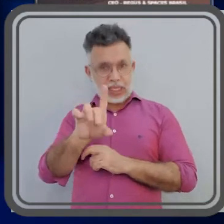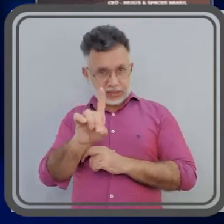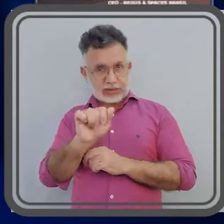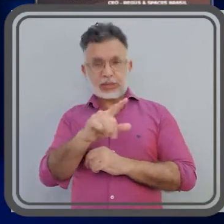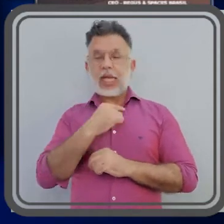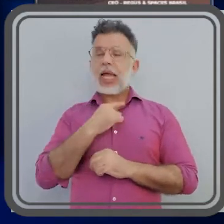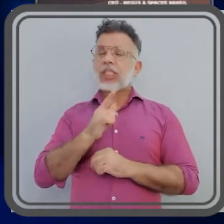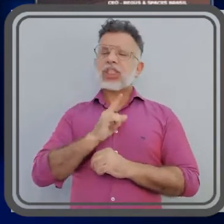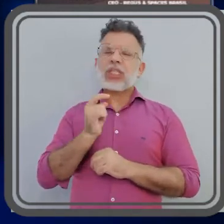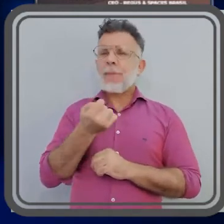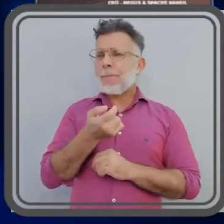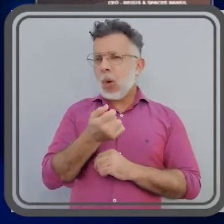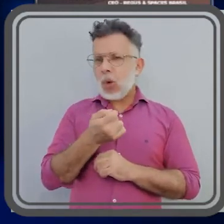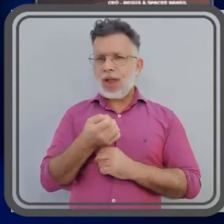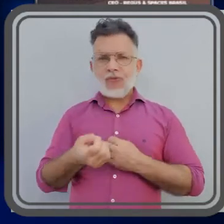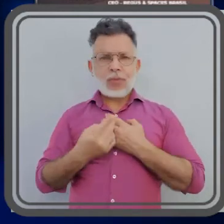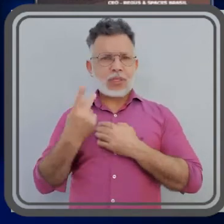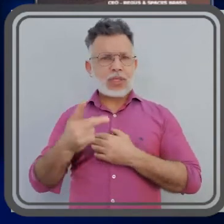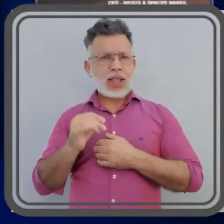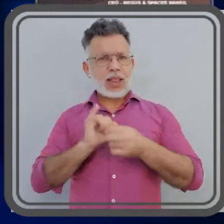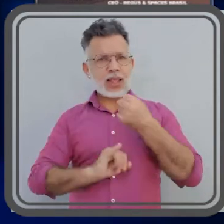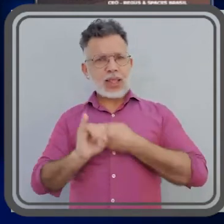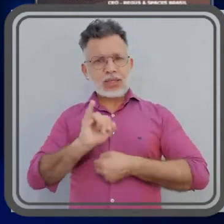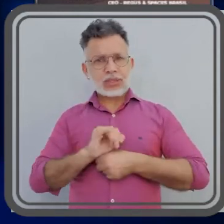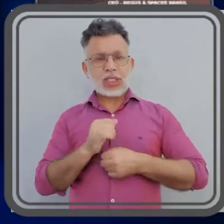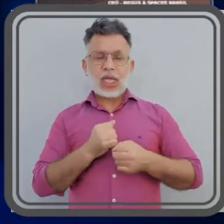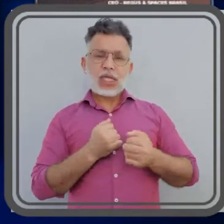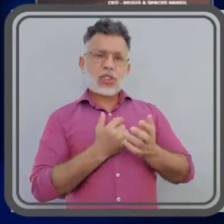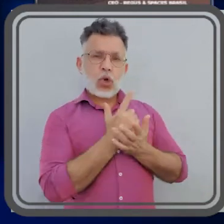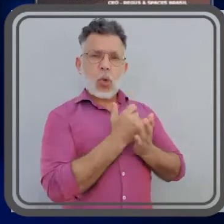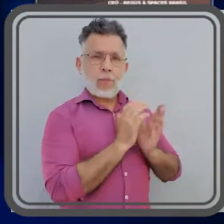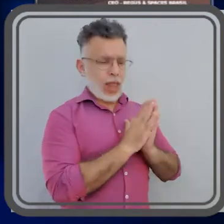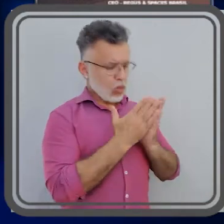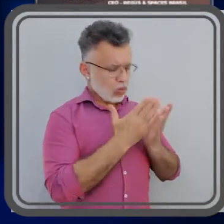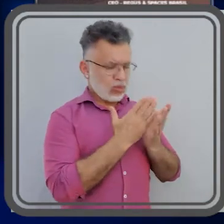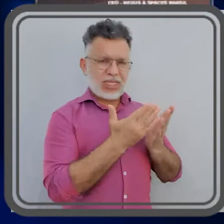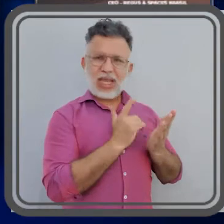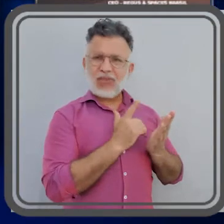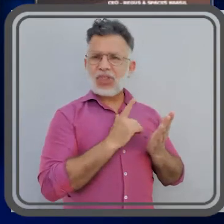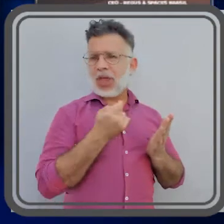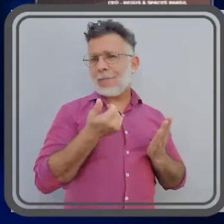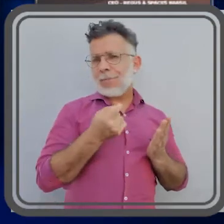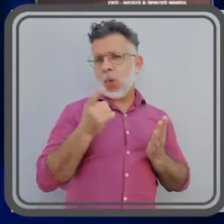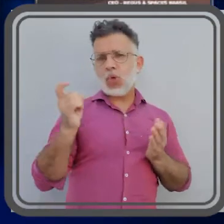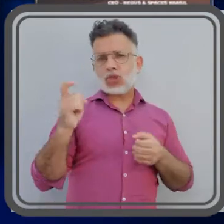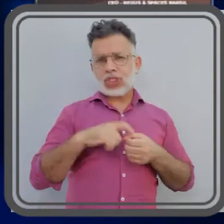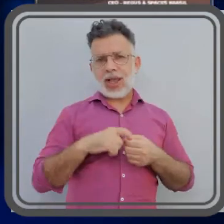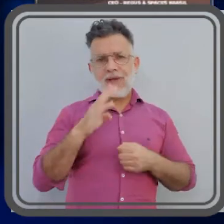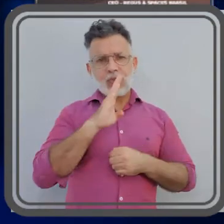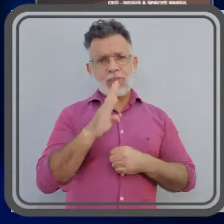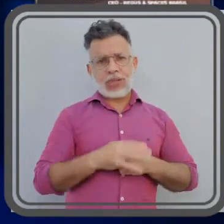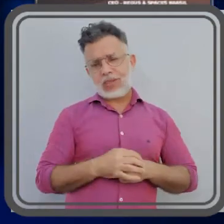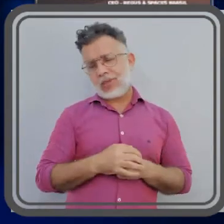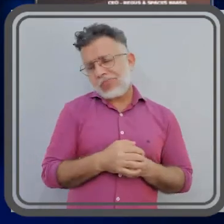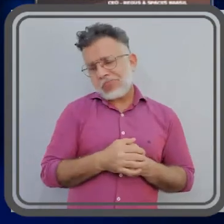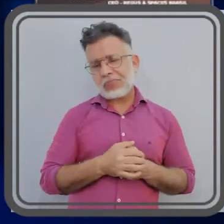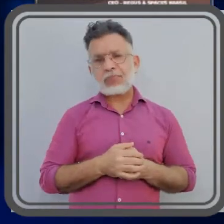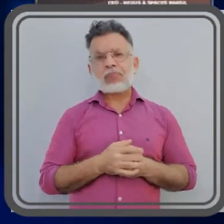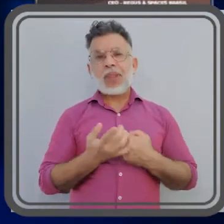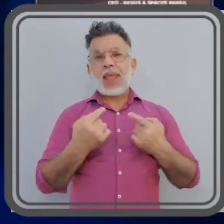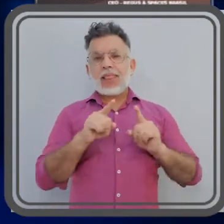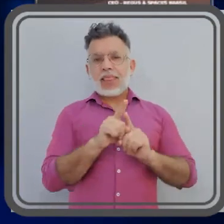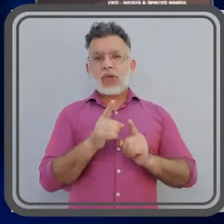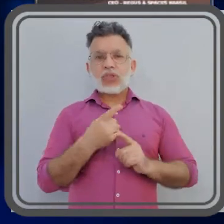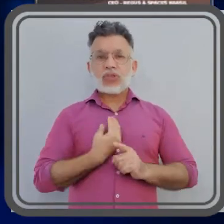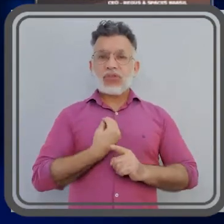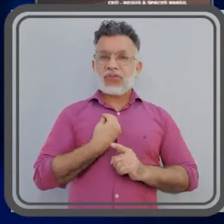internet e era isso, assim, tinha que comprar alguns livros e mesmo assim também tinha poucos livros que chegavam no Brasil de qualidade, né? Então, a